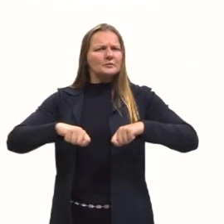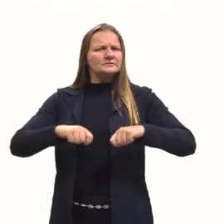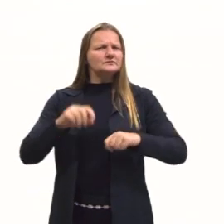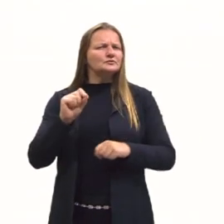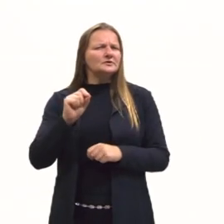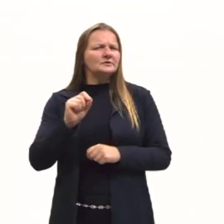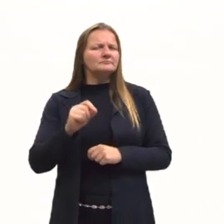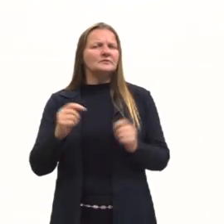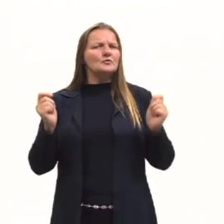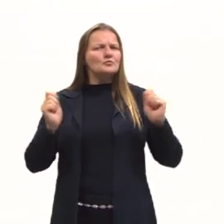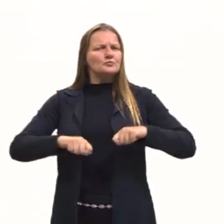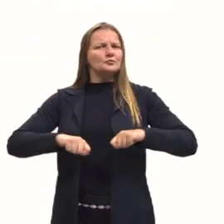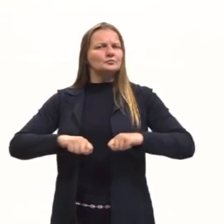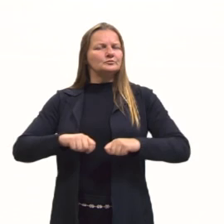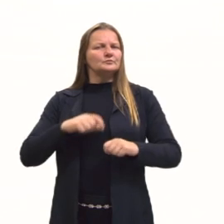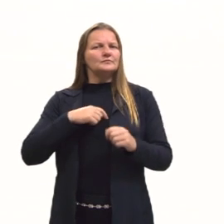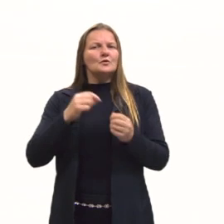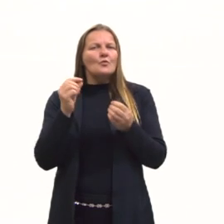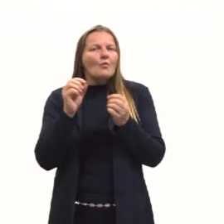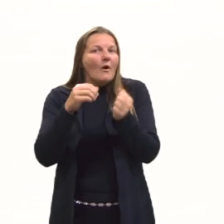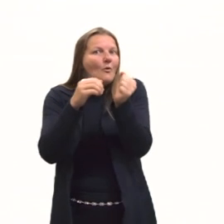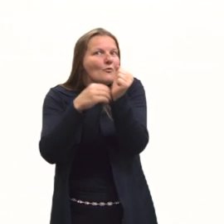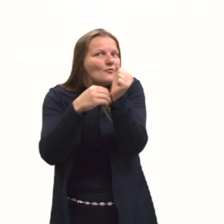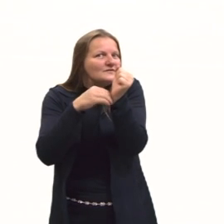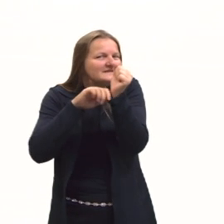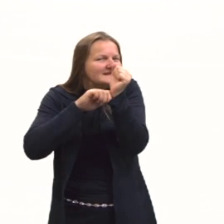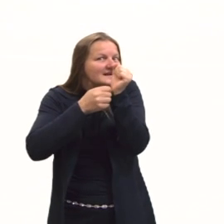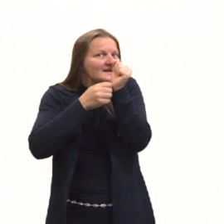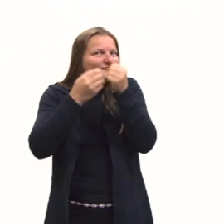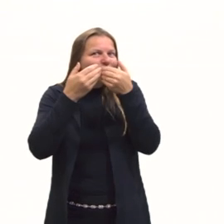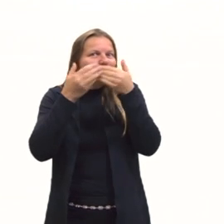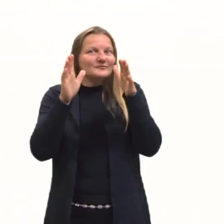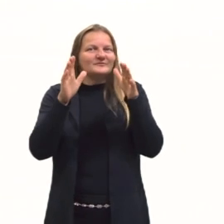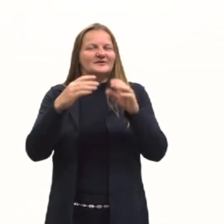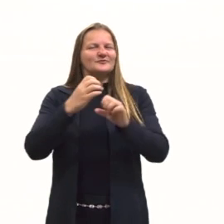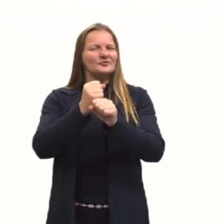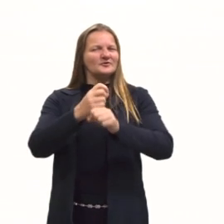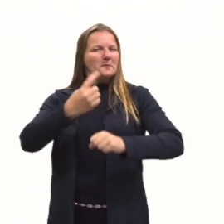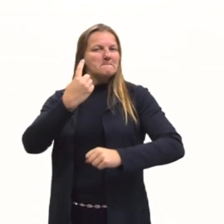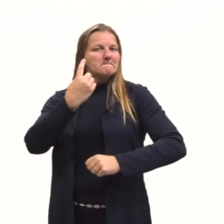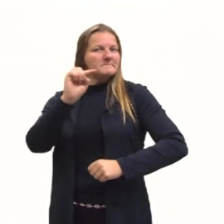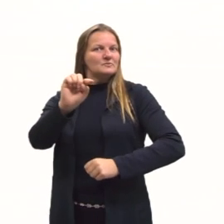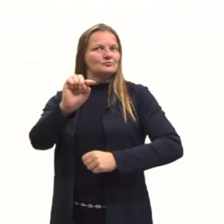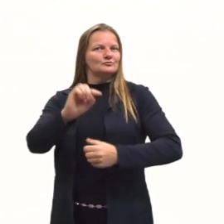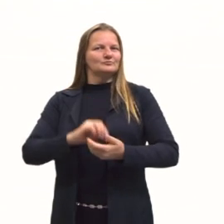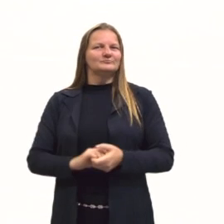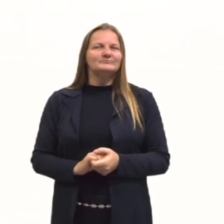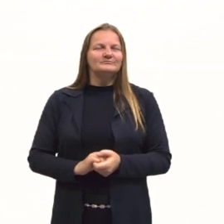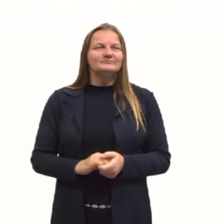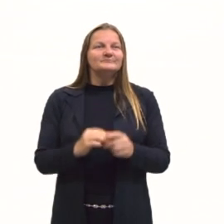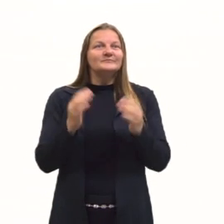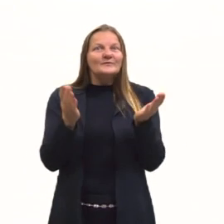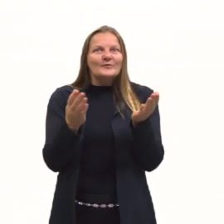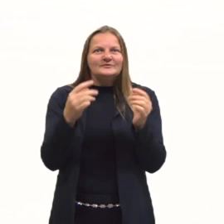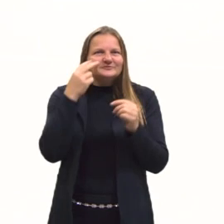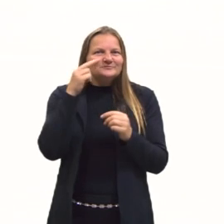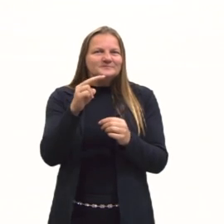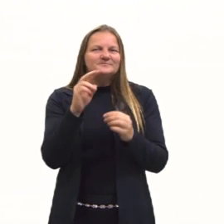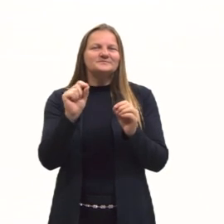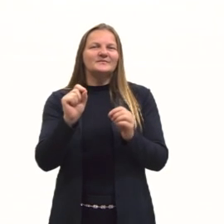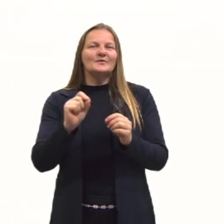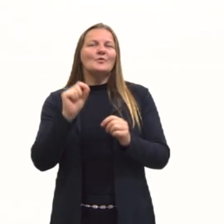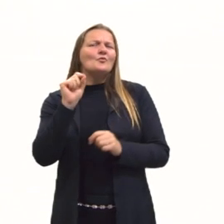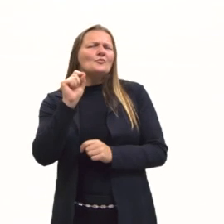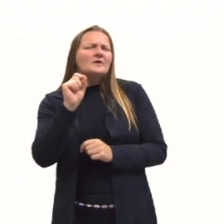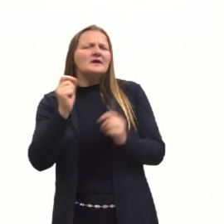o segredo da correção para a nota mil na redação do Enem e hoje a gente vai olhar o